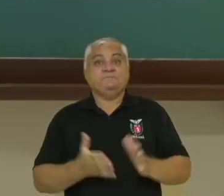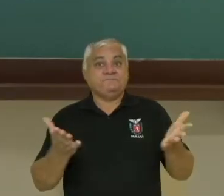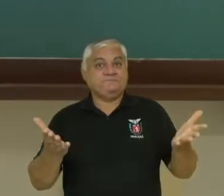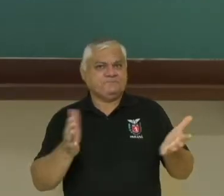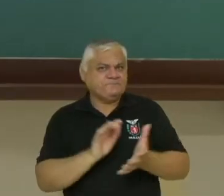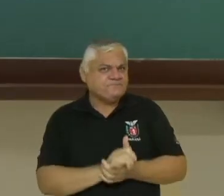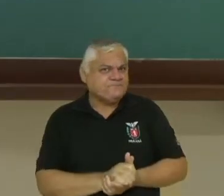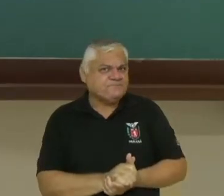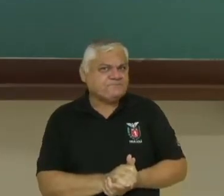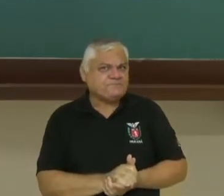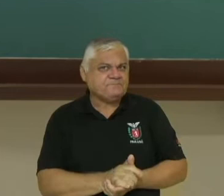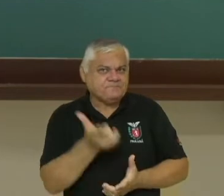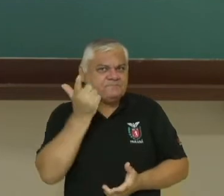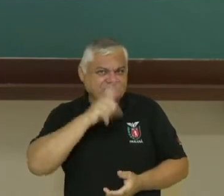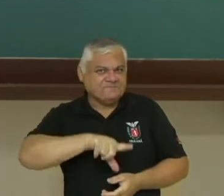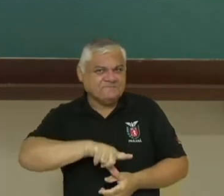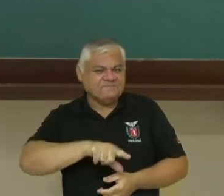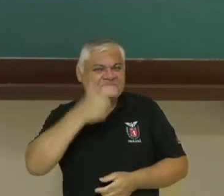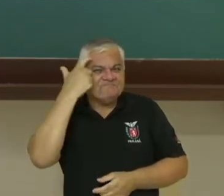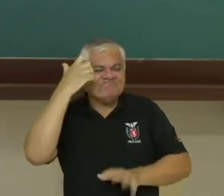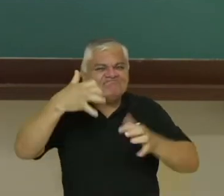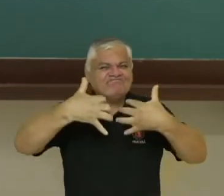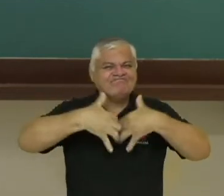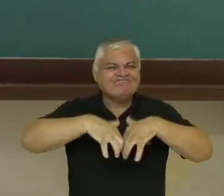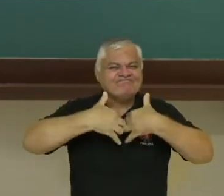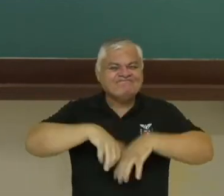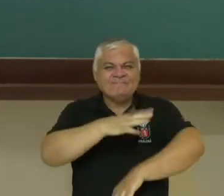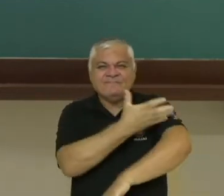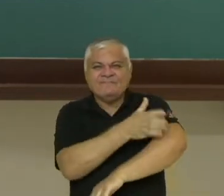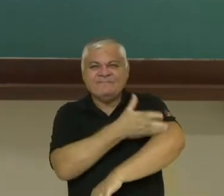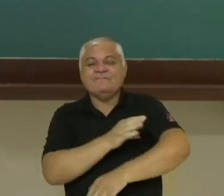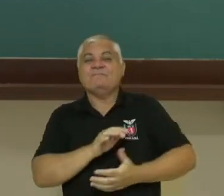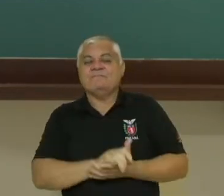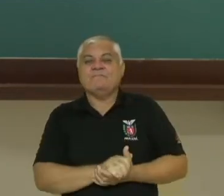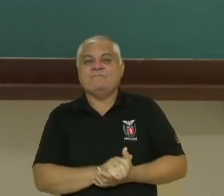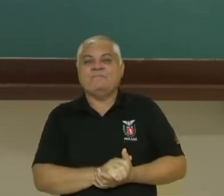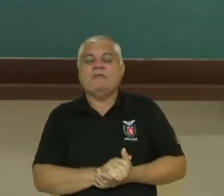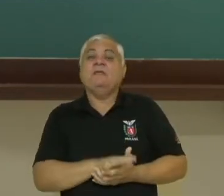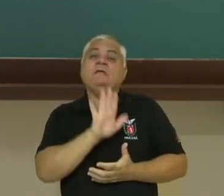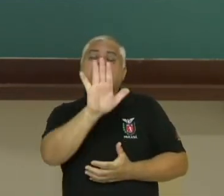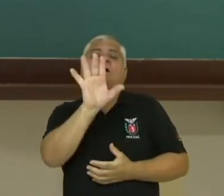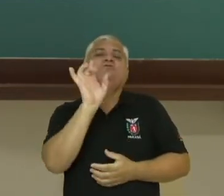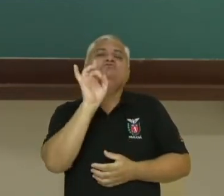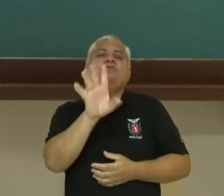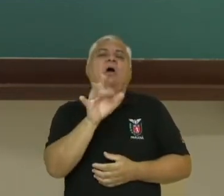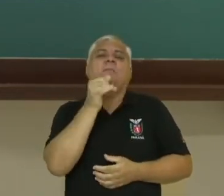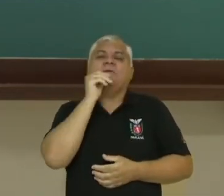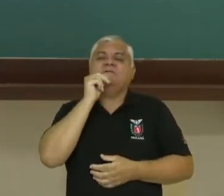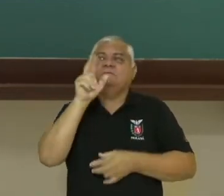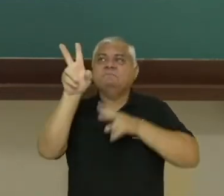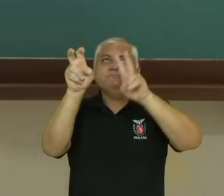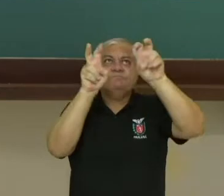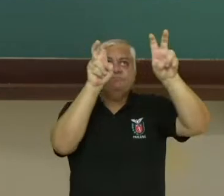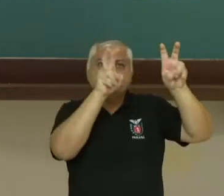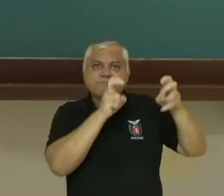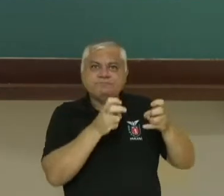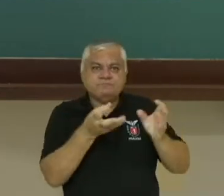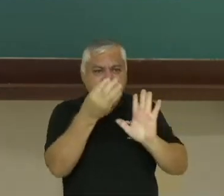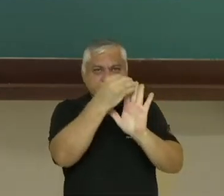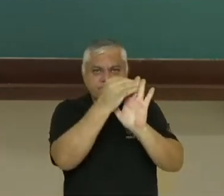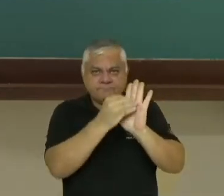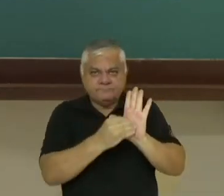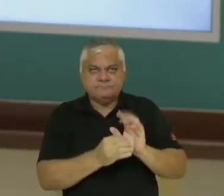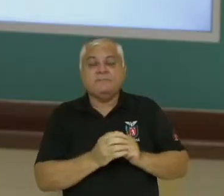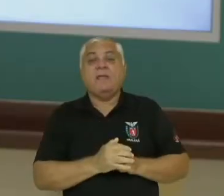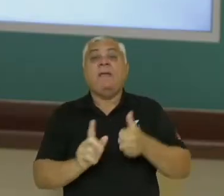E aí, meus queridos, conseguiram resolver o exercício? Bem, era na verdade só para tirar as informações aqui, né? O que a gente tem?